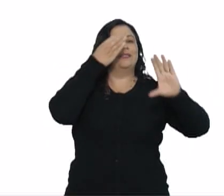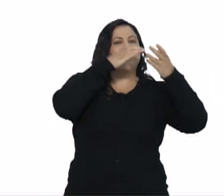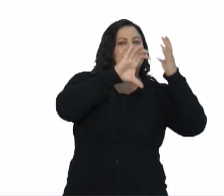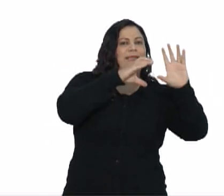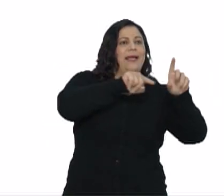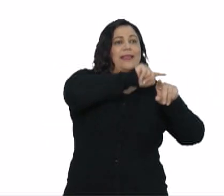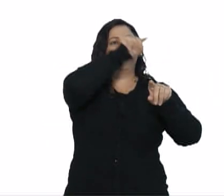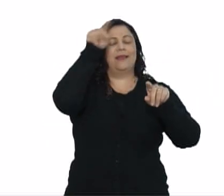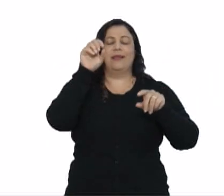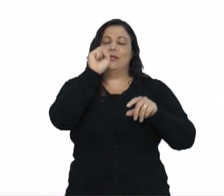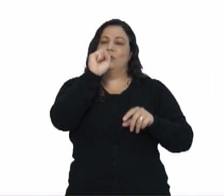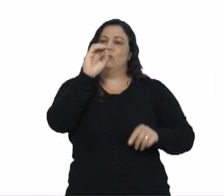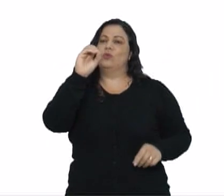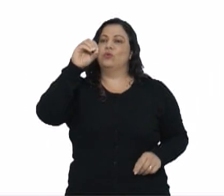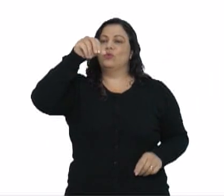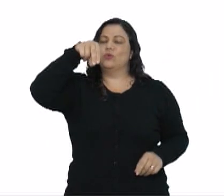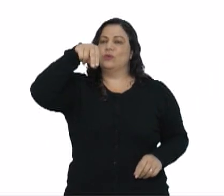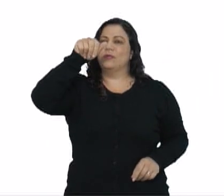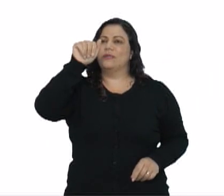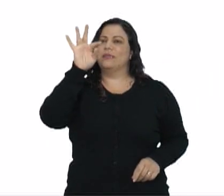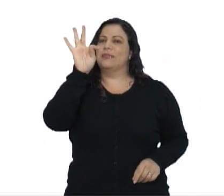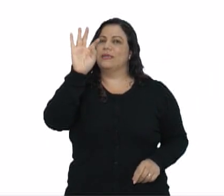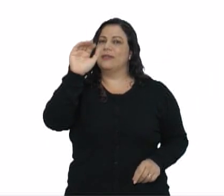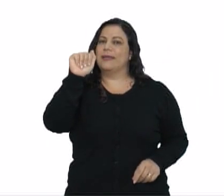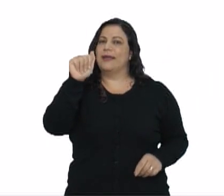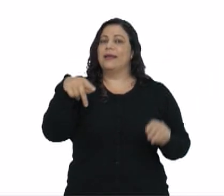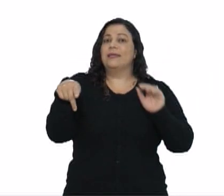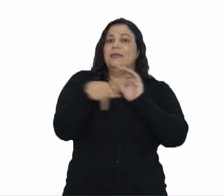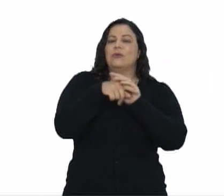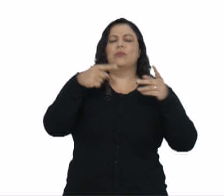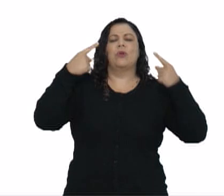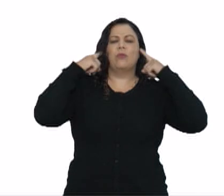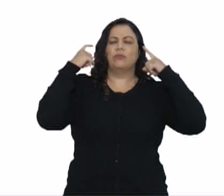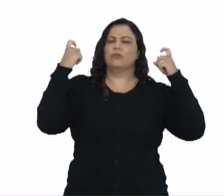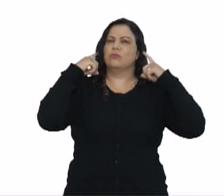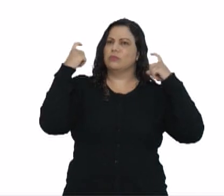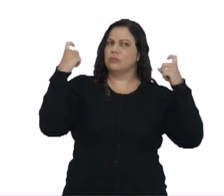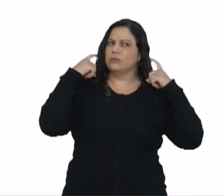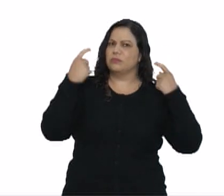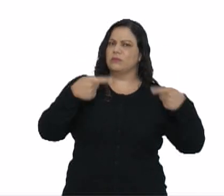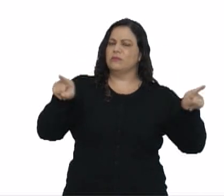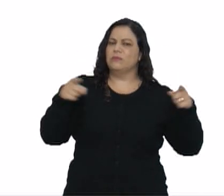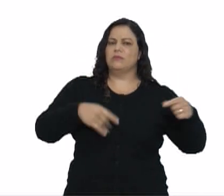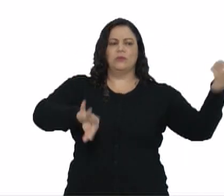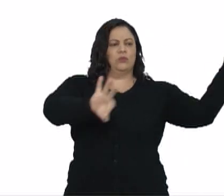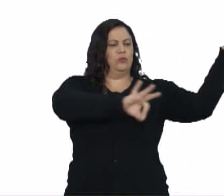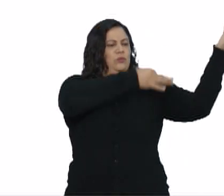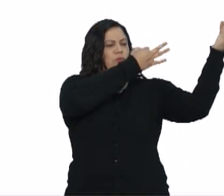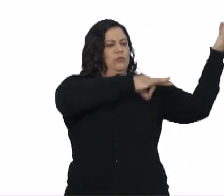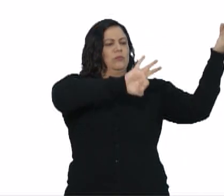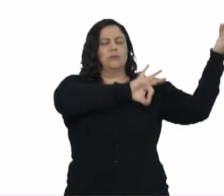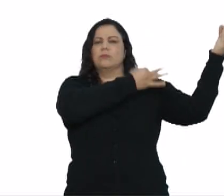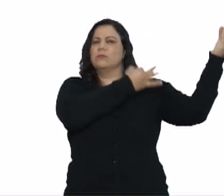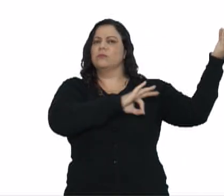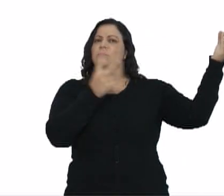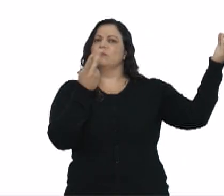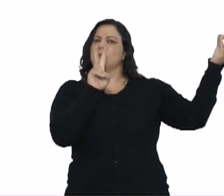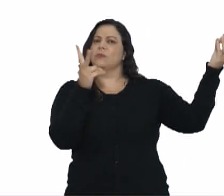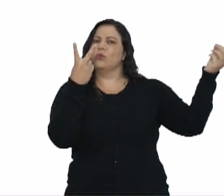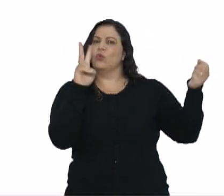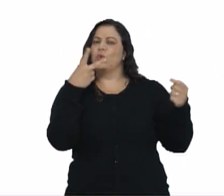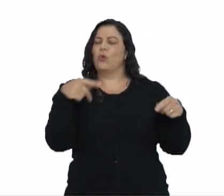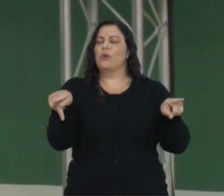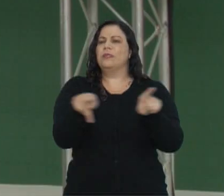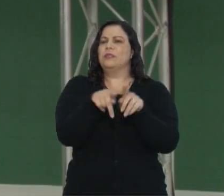ser tocada. As sonatas barrocas foram compostas para 2 violinos e um contínuo. O que é um contínuo?